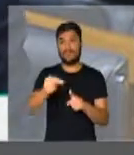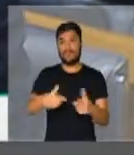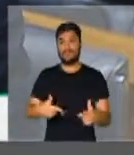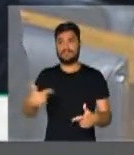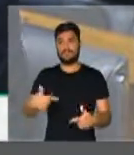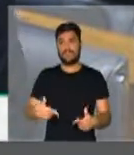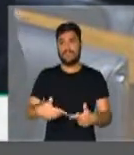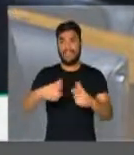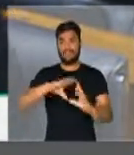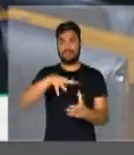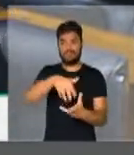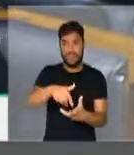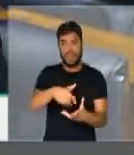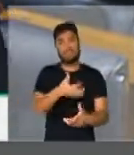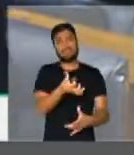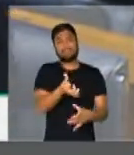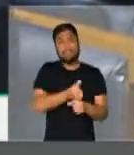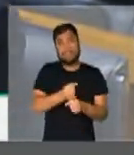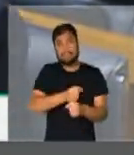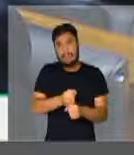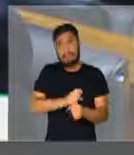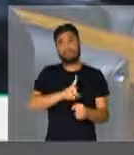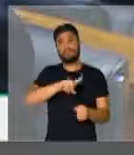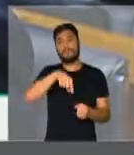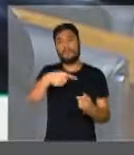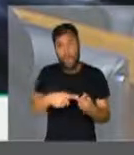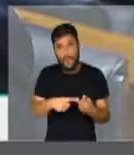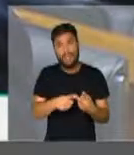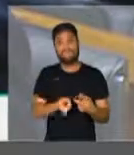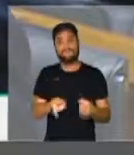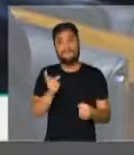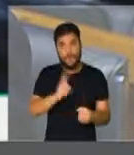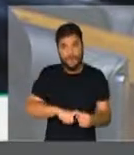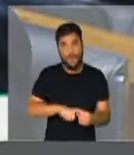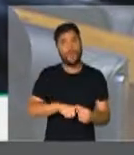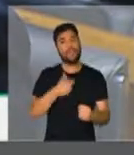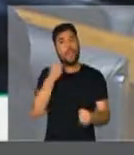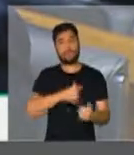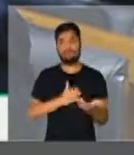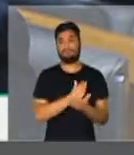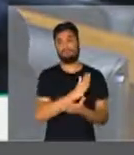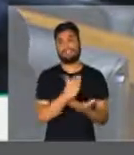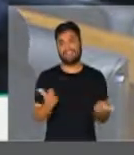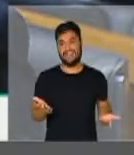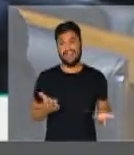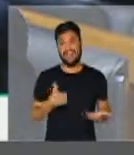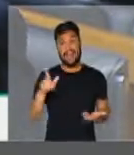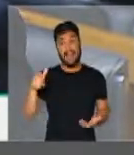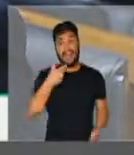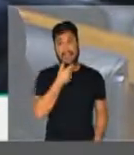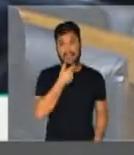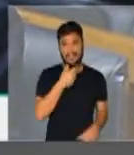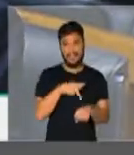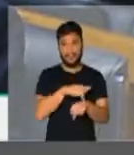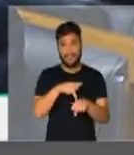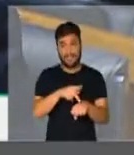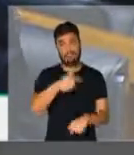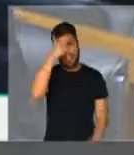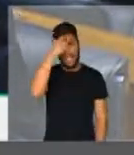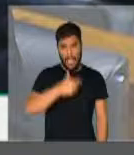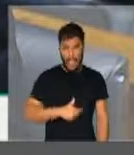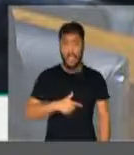depois, ele voltou para ser primeiro-ministro novamente da Inglaterra. Eu sou parlamentarista, sou